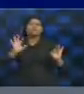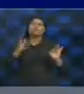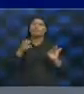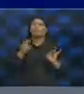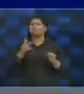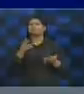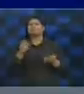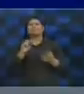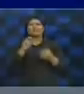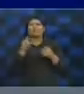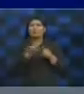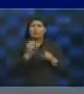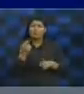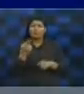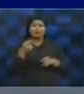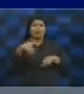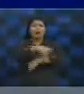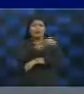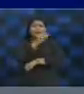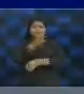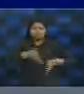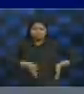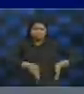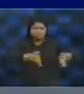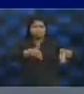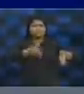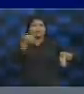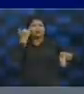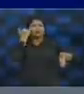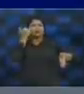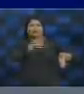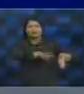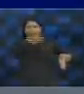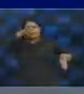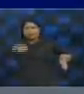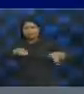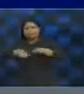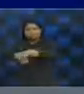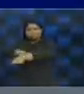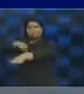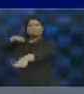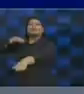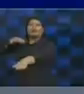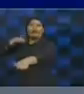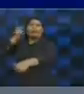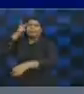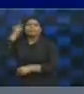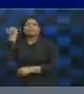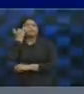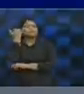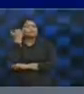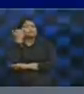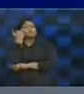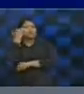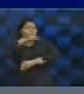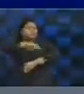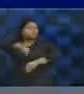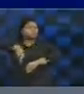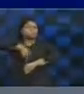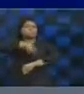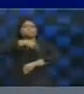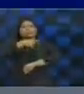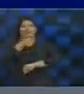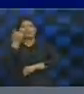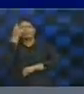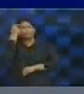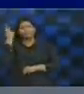atormenta a vida do trabalhador que anda no ônibus do lado direito, atormenta a vida do motorista que tem o seu carro particular. É a isso que eu me oponho e